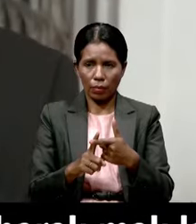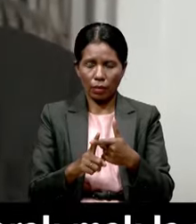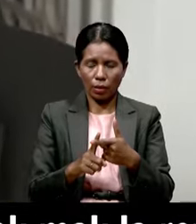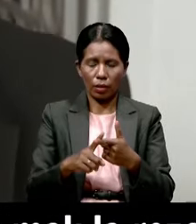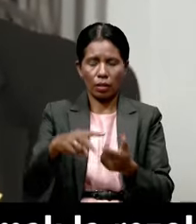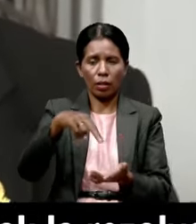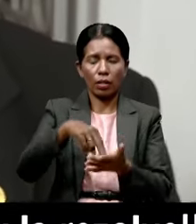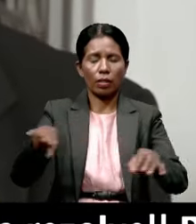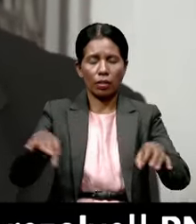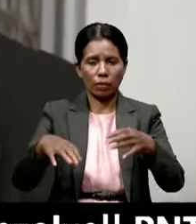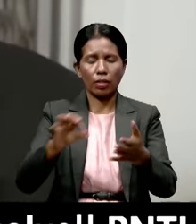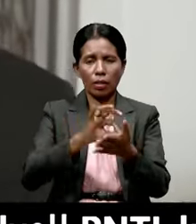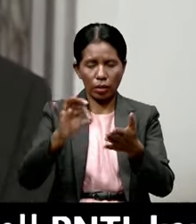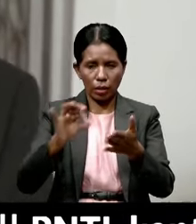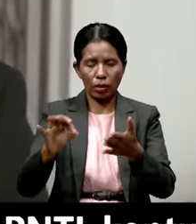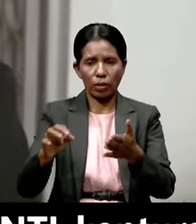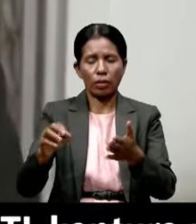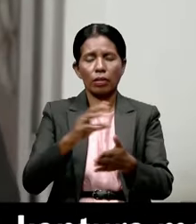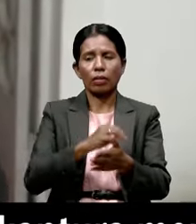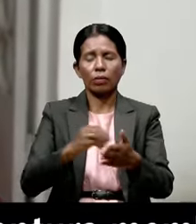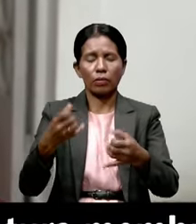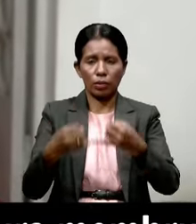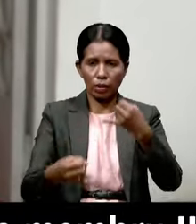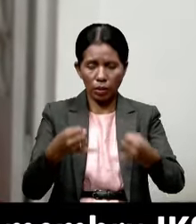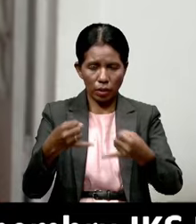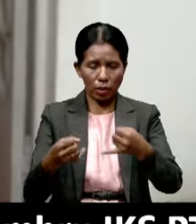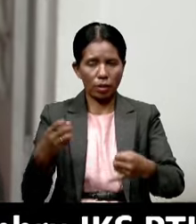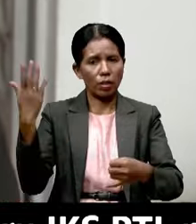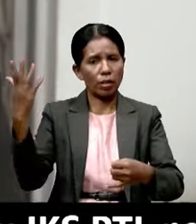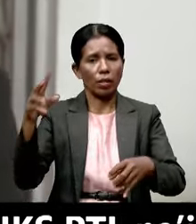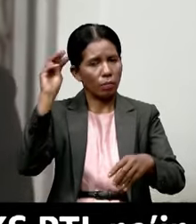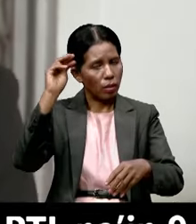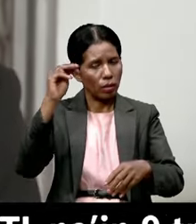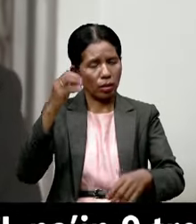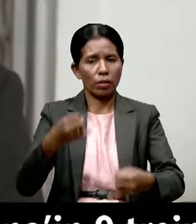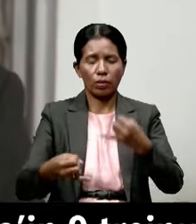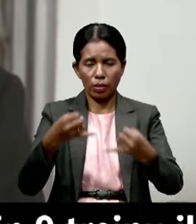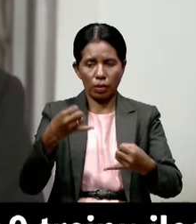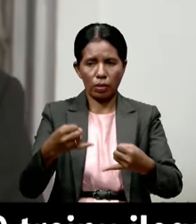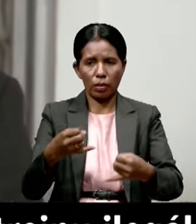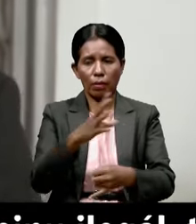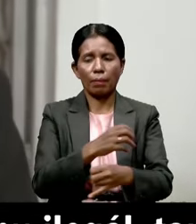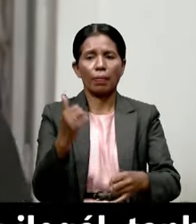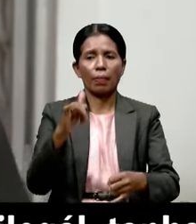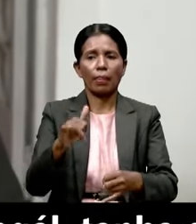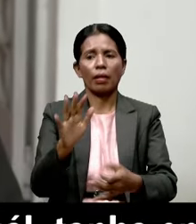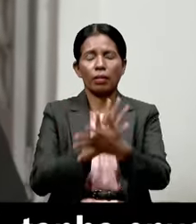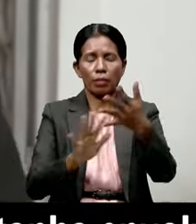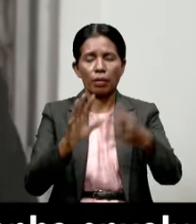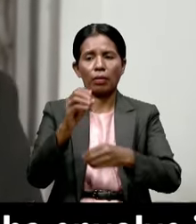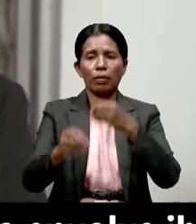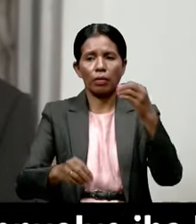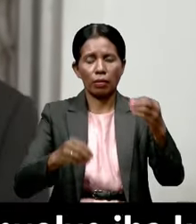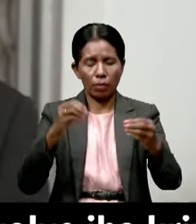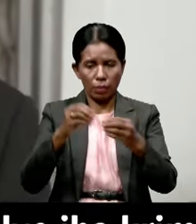estabelecimento do serviço registro notariado, neste momento e o Ministério da Justiça, acto de celebração com a compra e